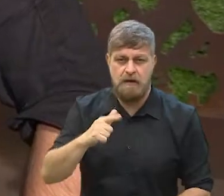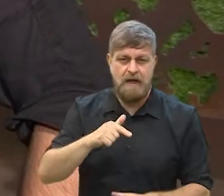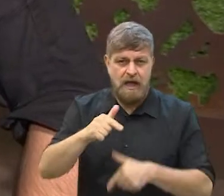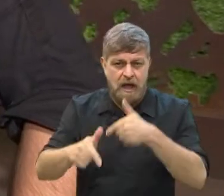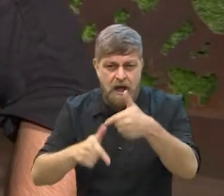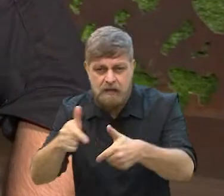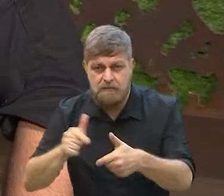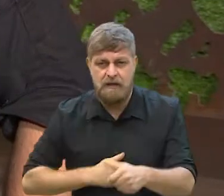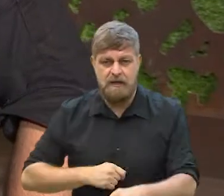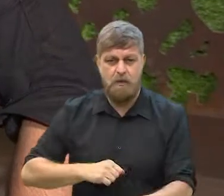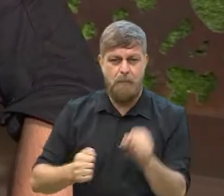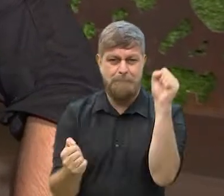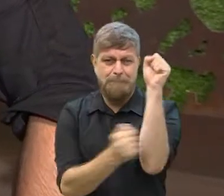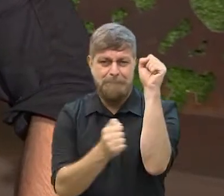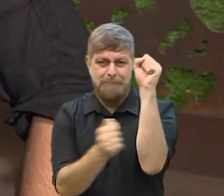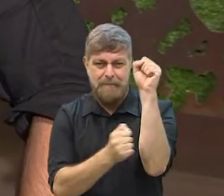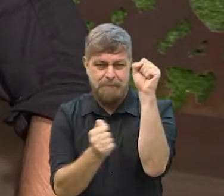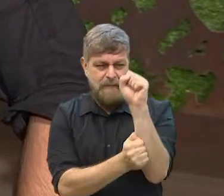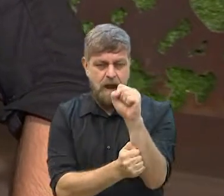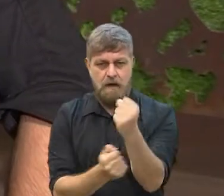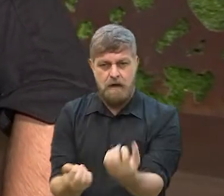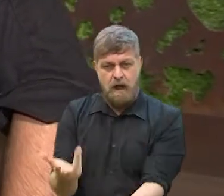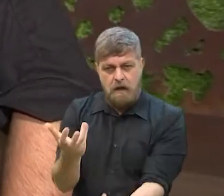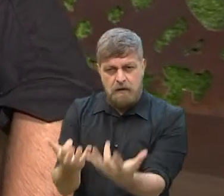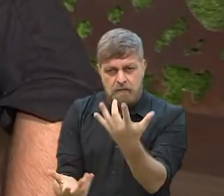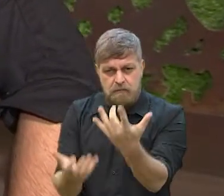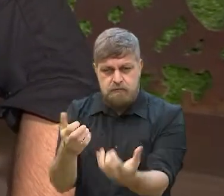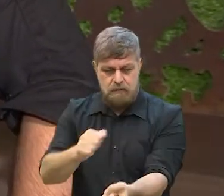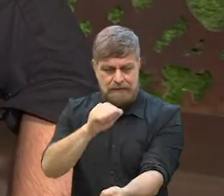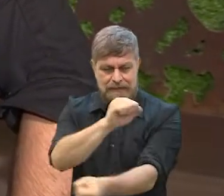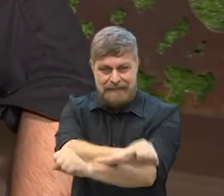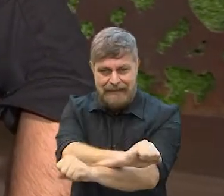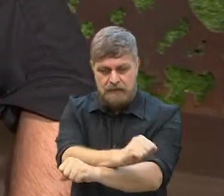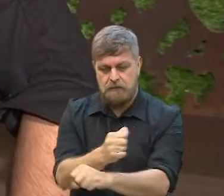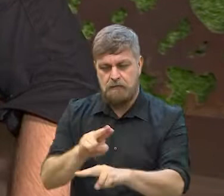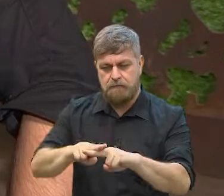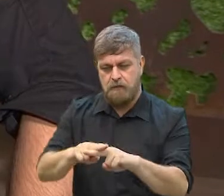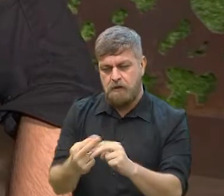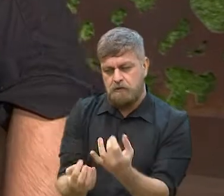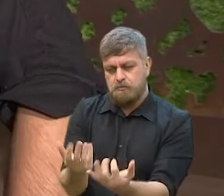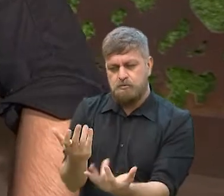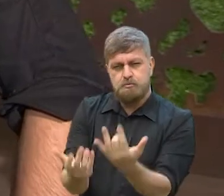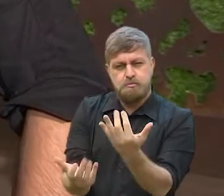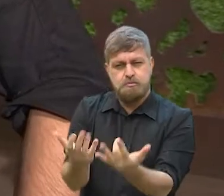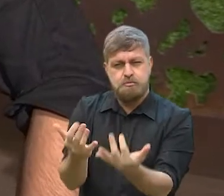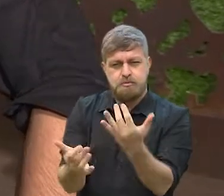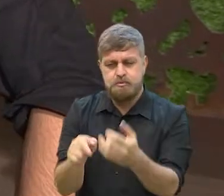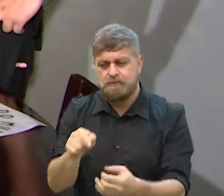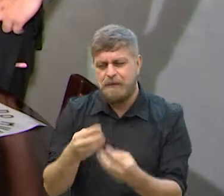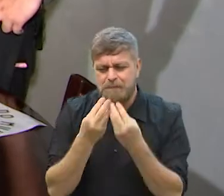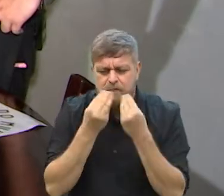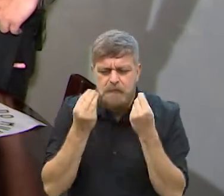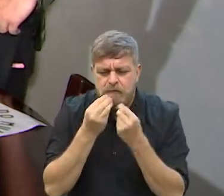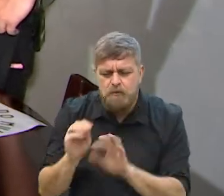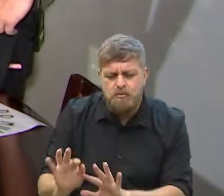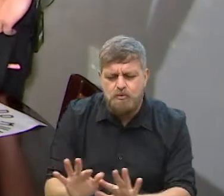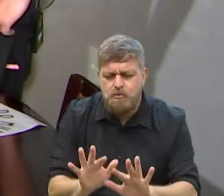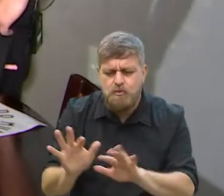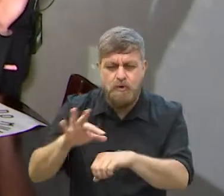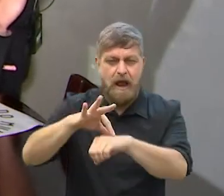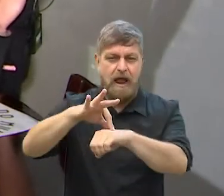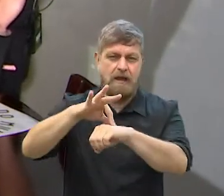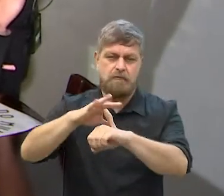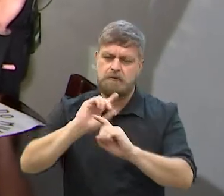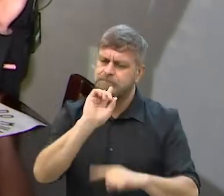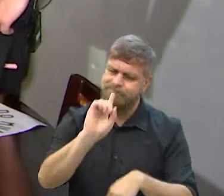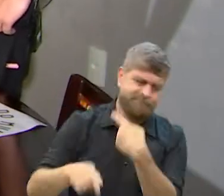geralmente com lenha, carvão ou até mesmo somente a lenha, e isso faz com que o sabor transforme a carne em